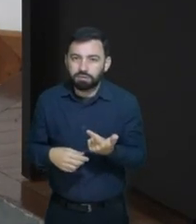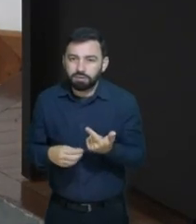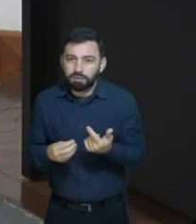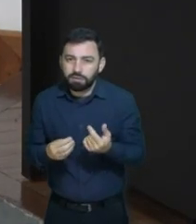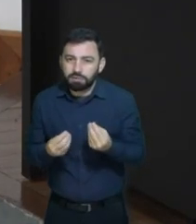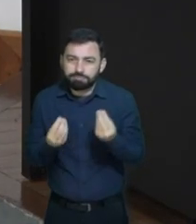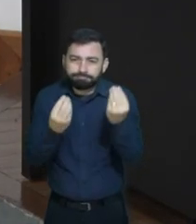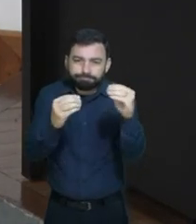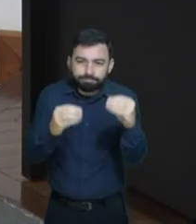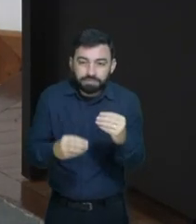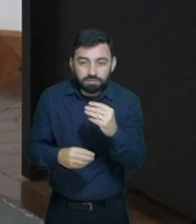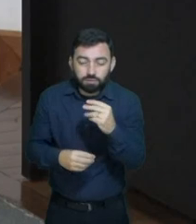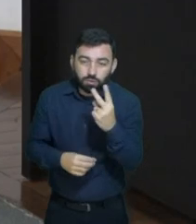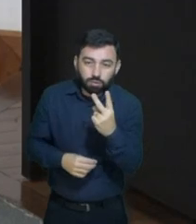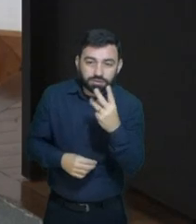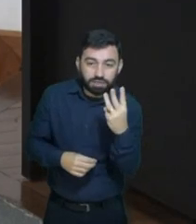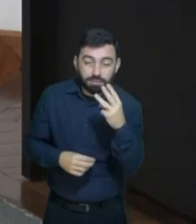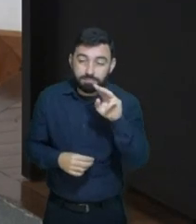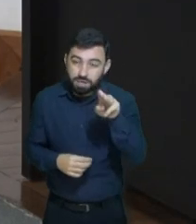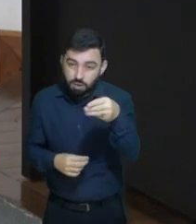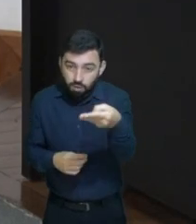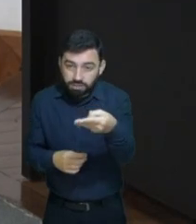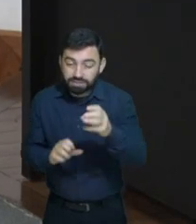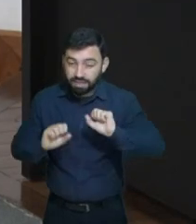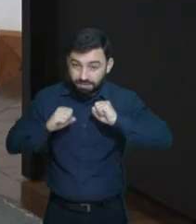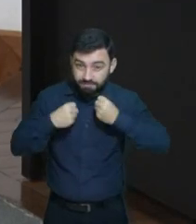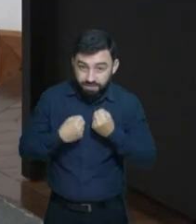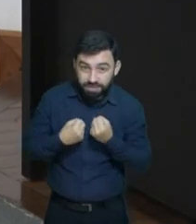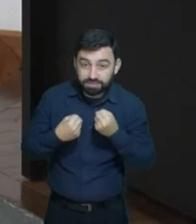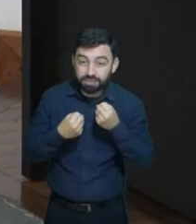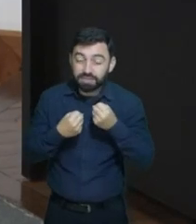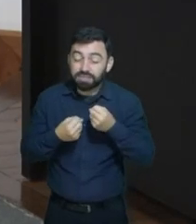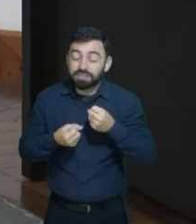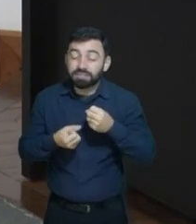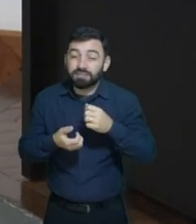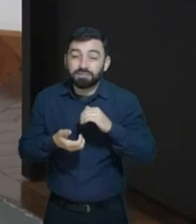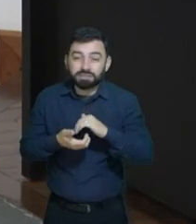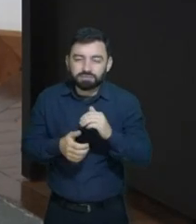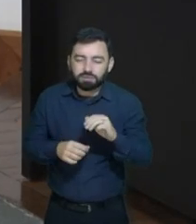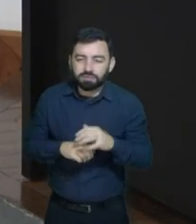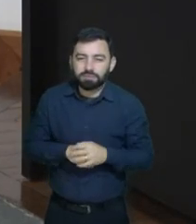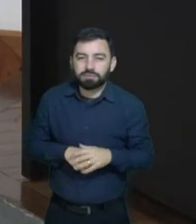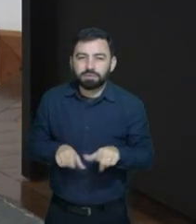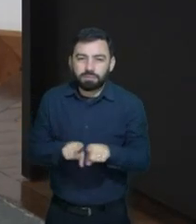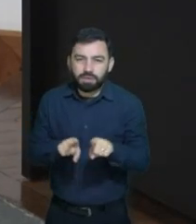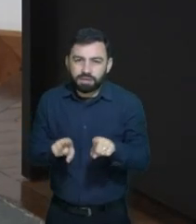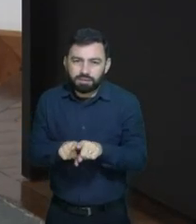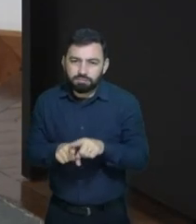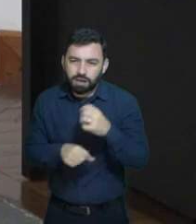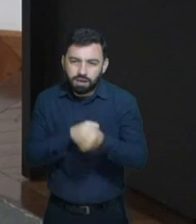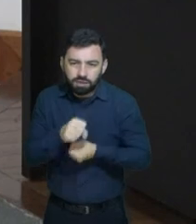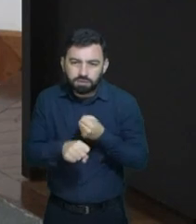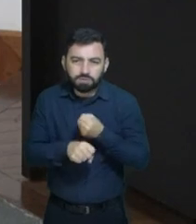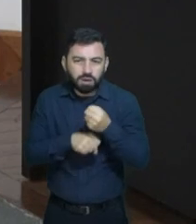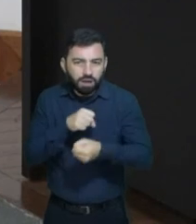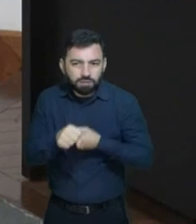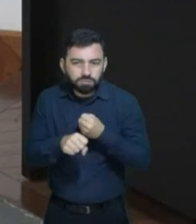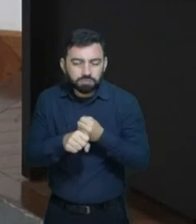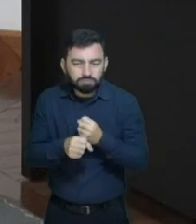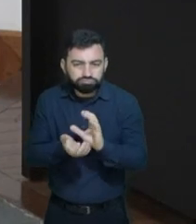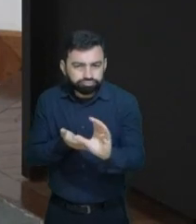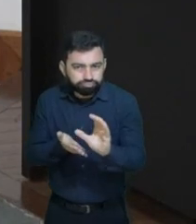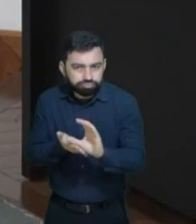colocar 2, 3 milhões na defesa civil? 2, 3 milhões na defesa civil por ano? Não, será que não, não...